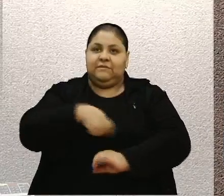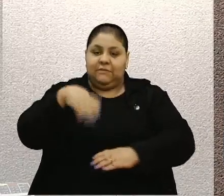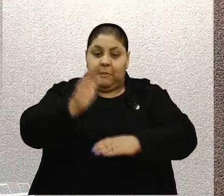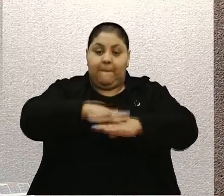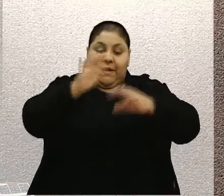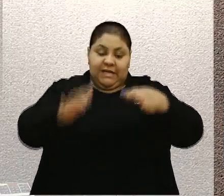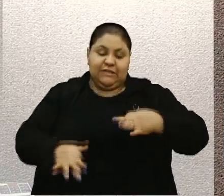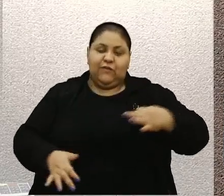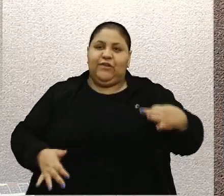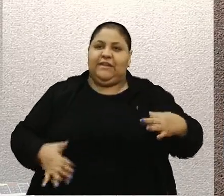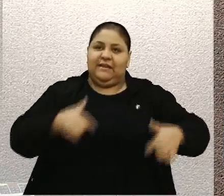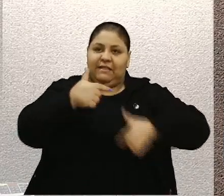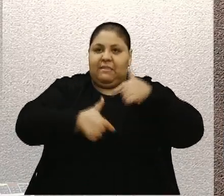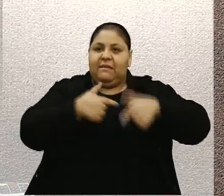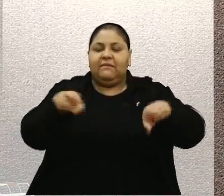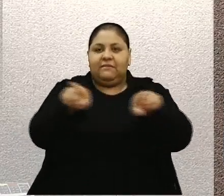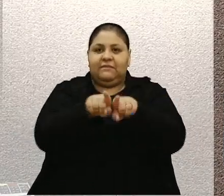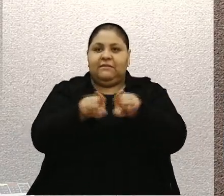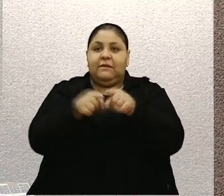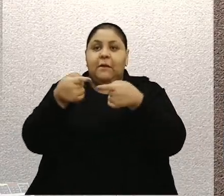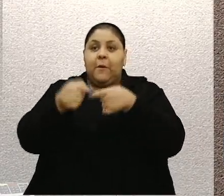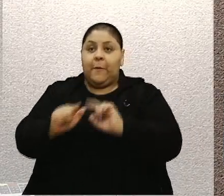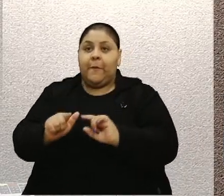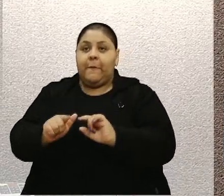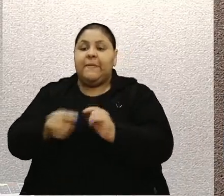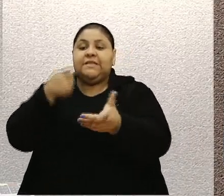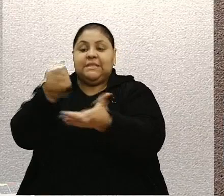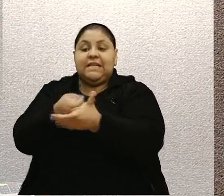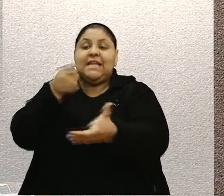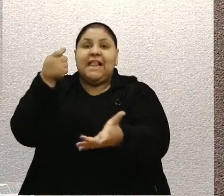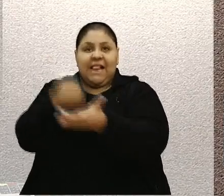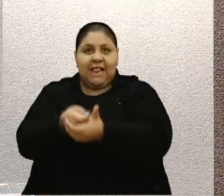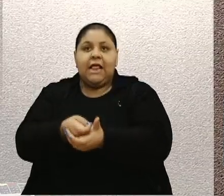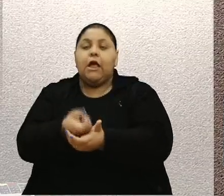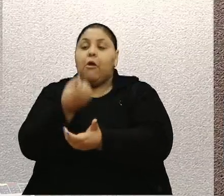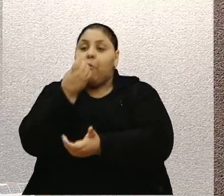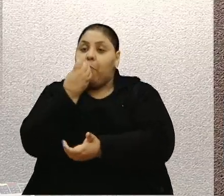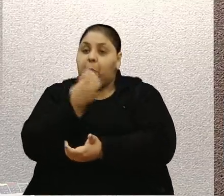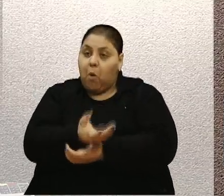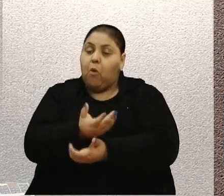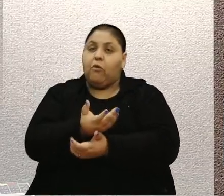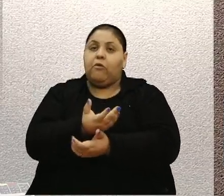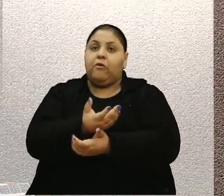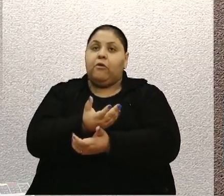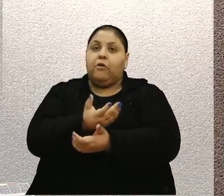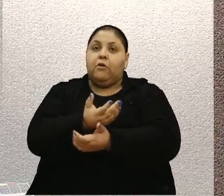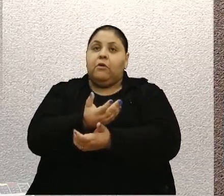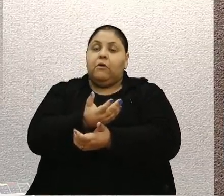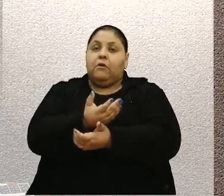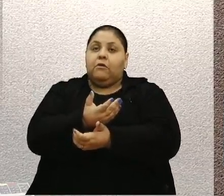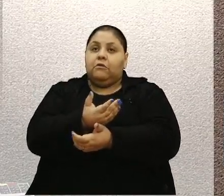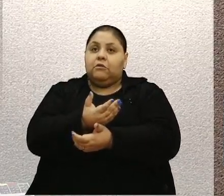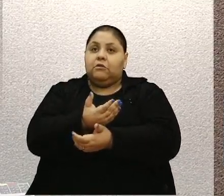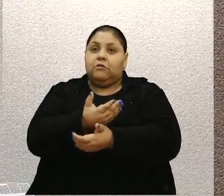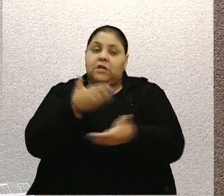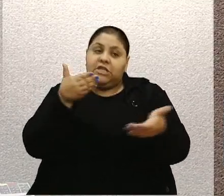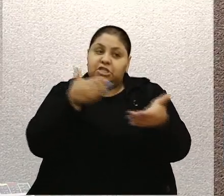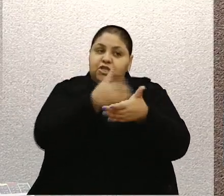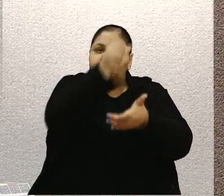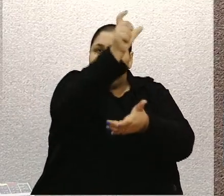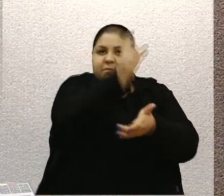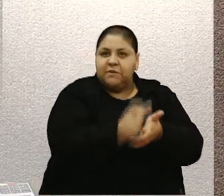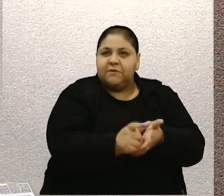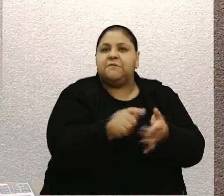também trabalhando, mas dizer que essa onda do bem, assim, essa onda está atingiu as pessoas